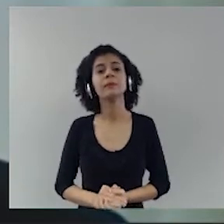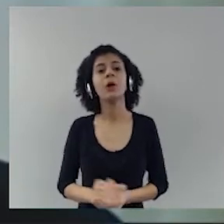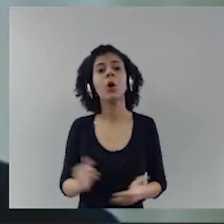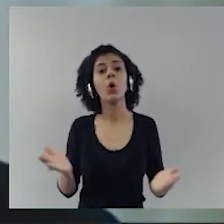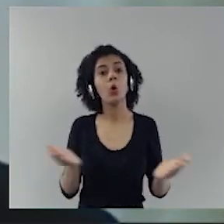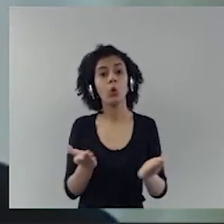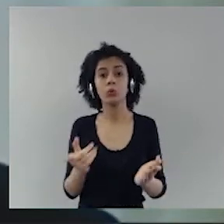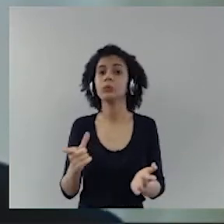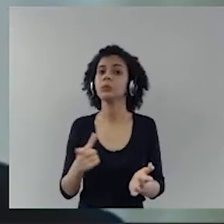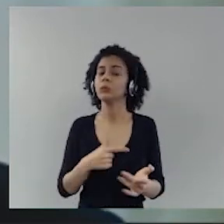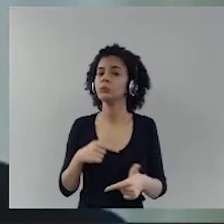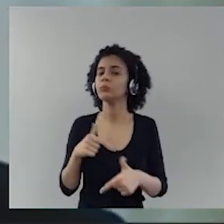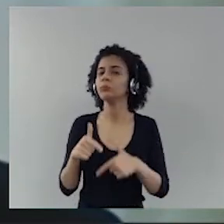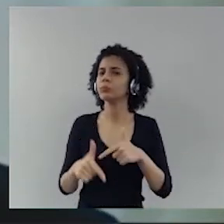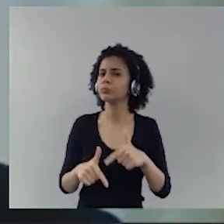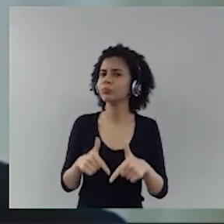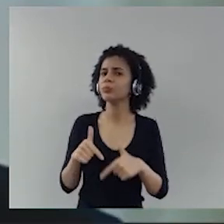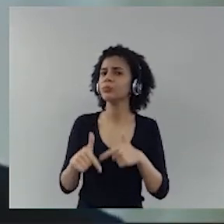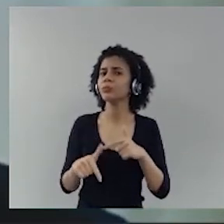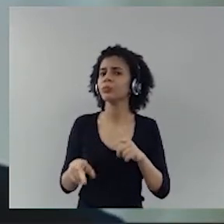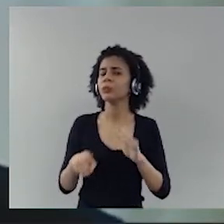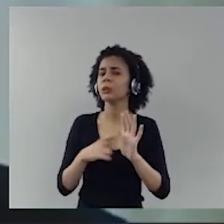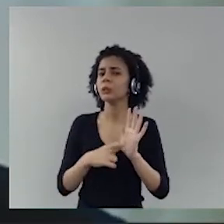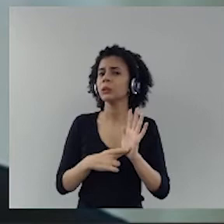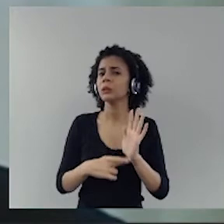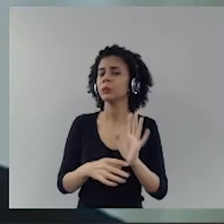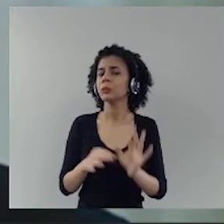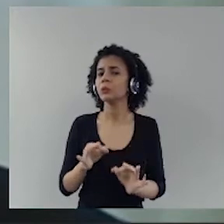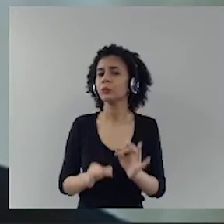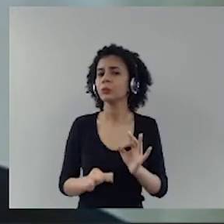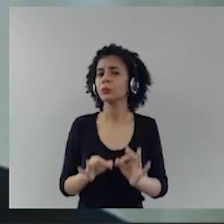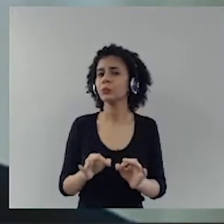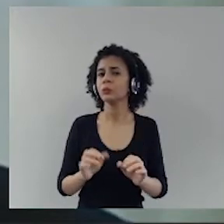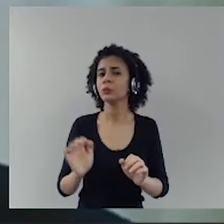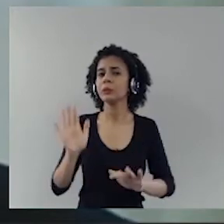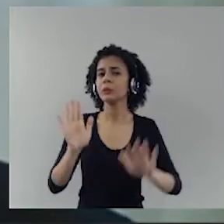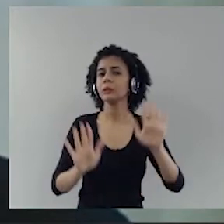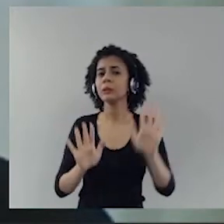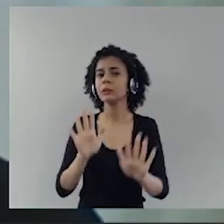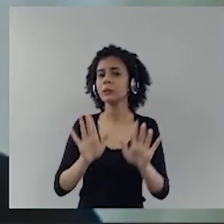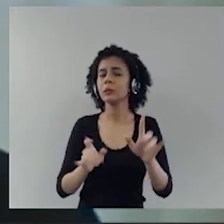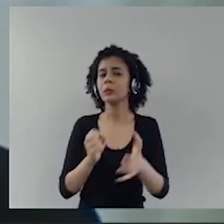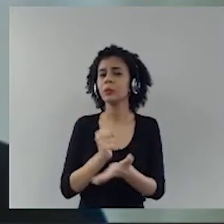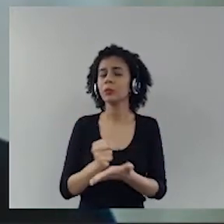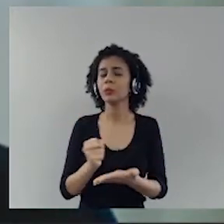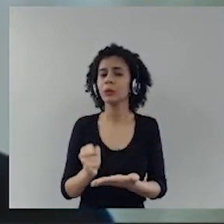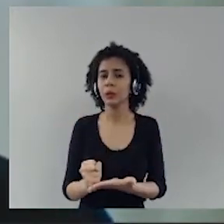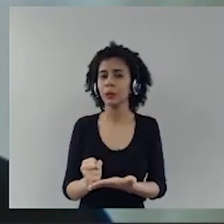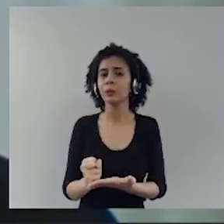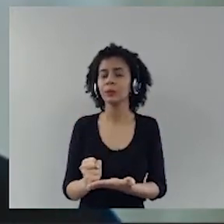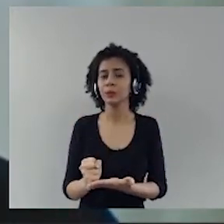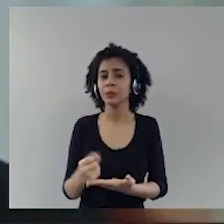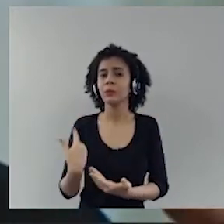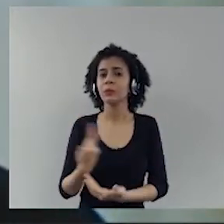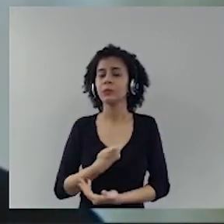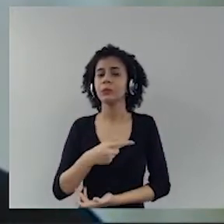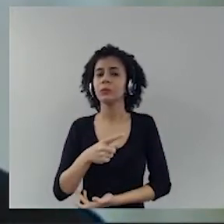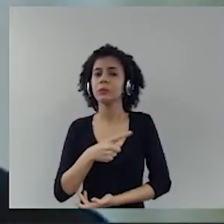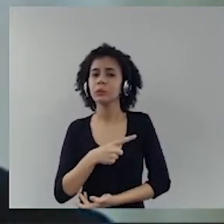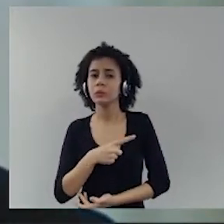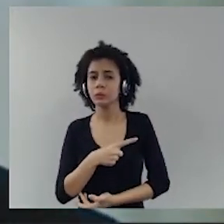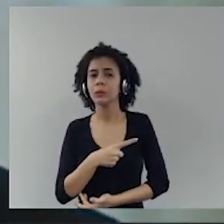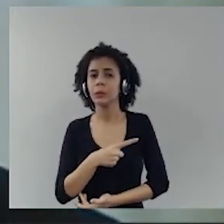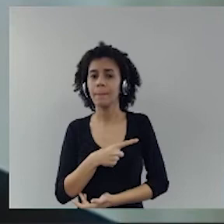em vigência alguns regimes jurídicos licitatórios e contratuais temos